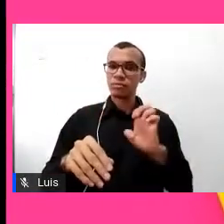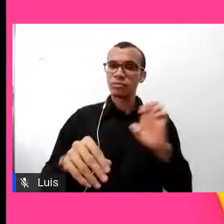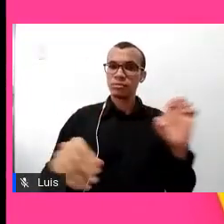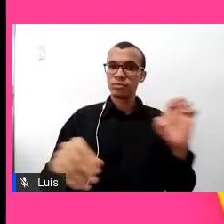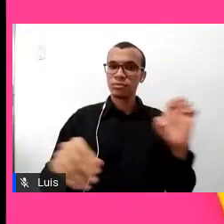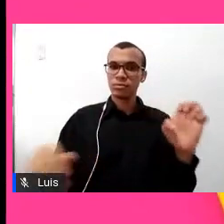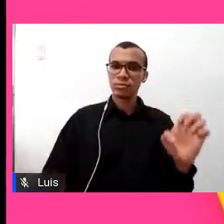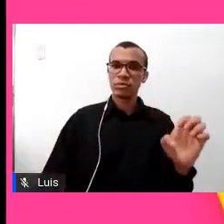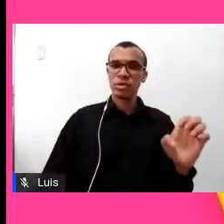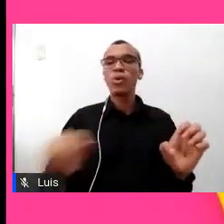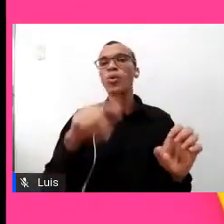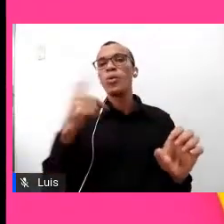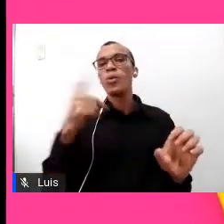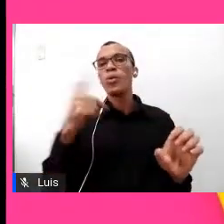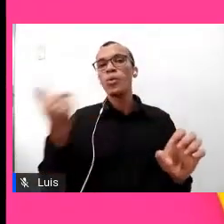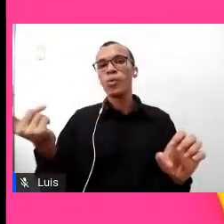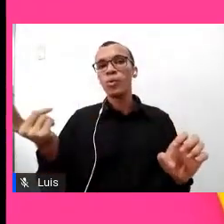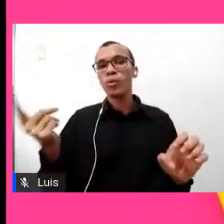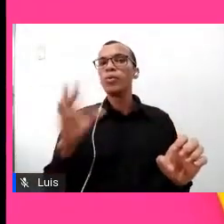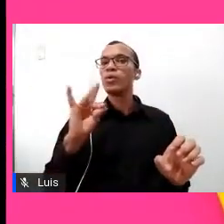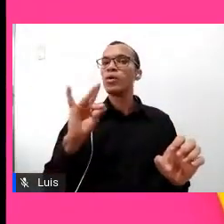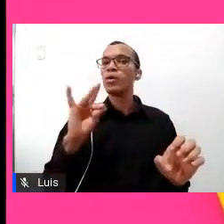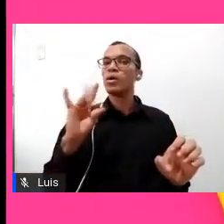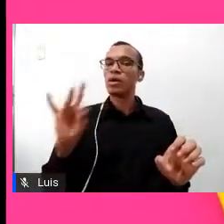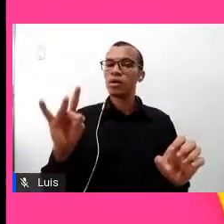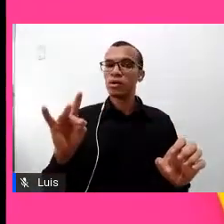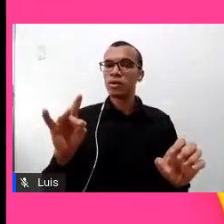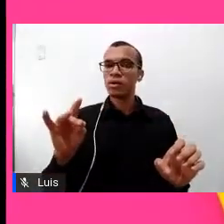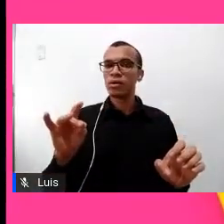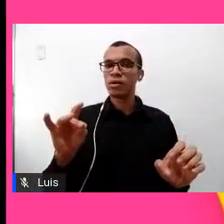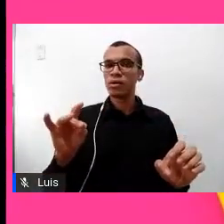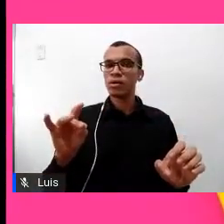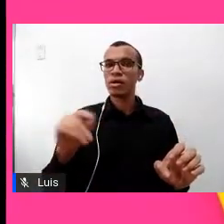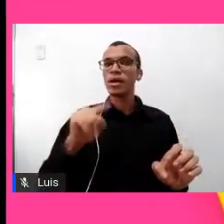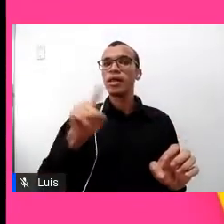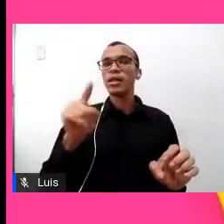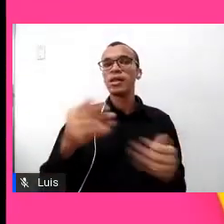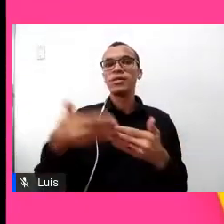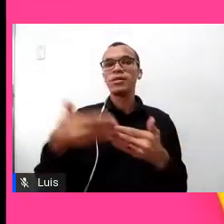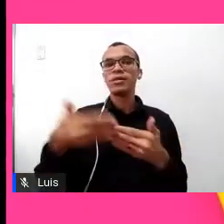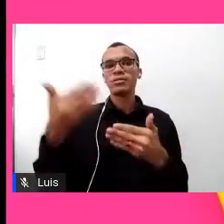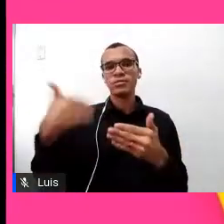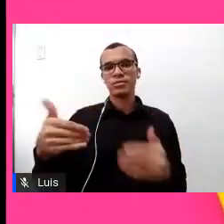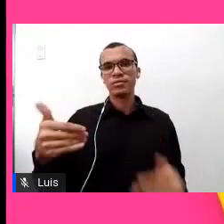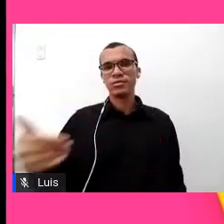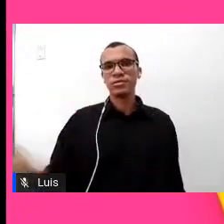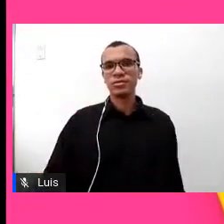E esse outro vai colar aqui por trás, ó.